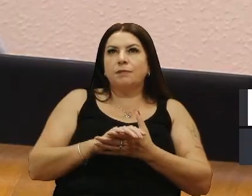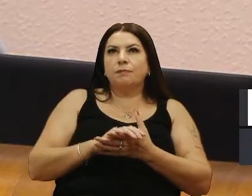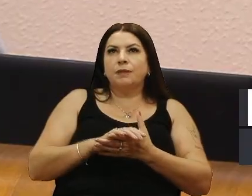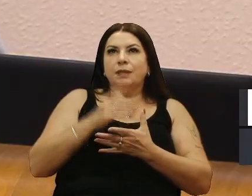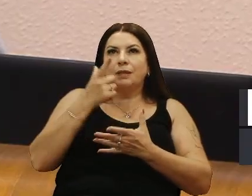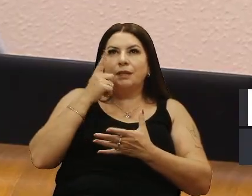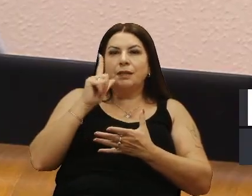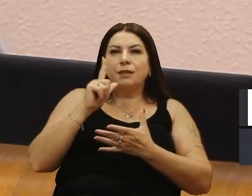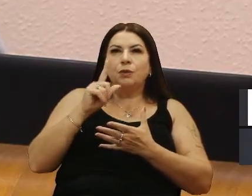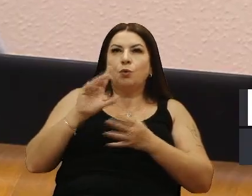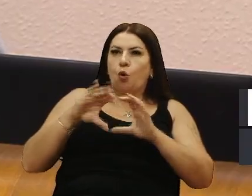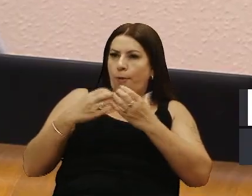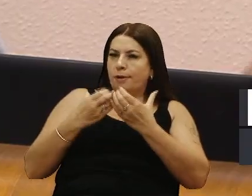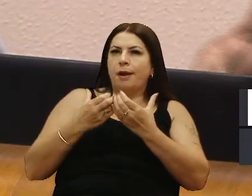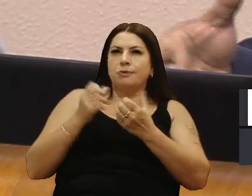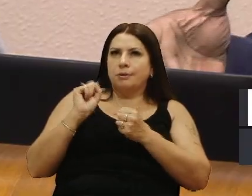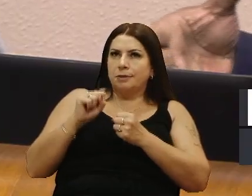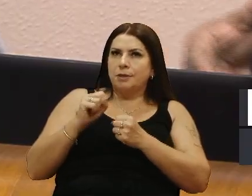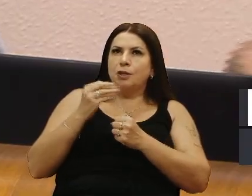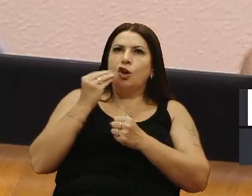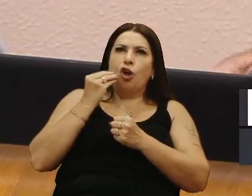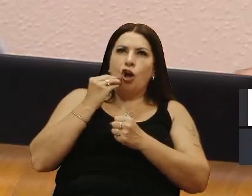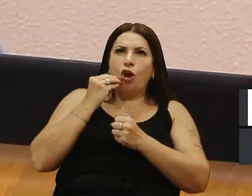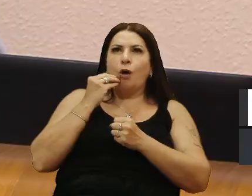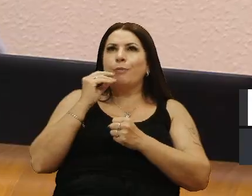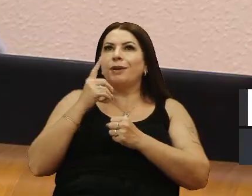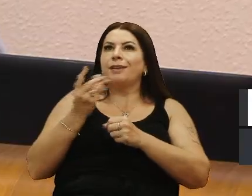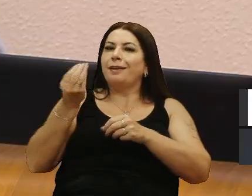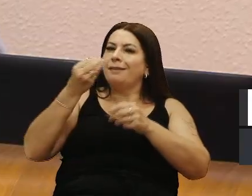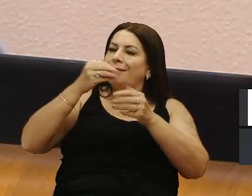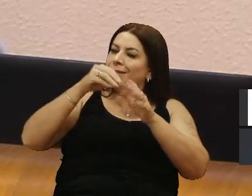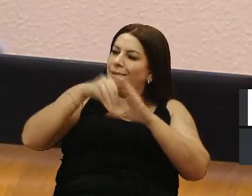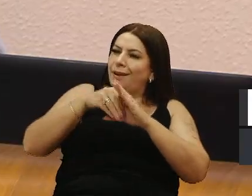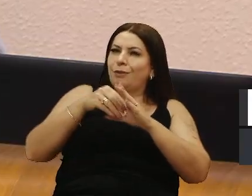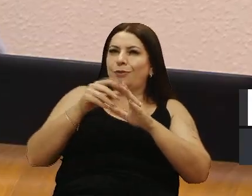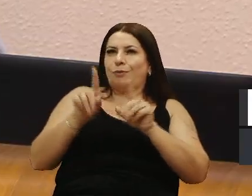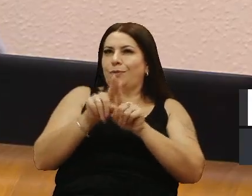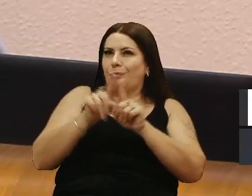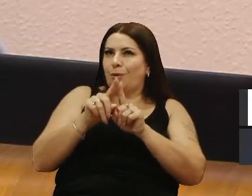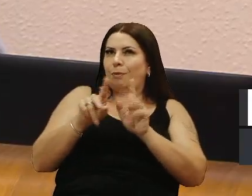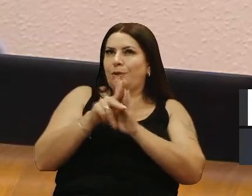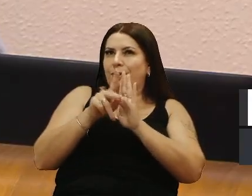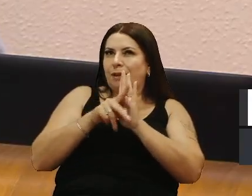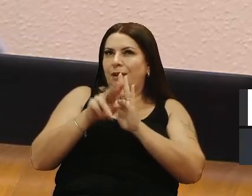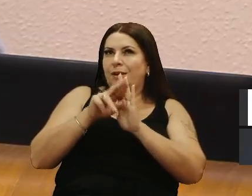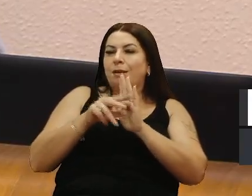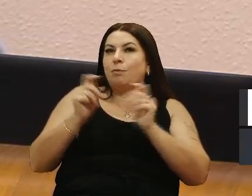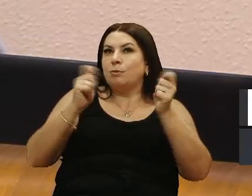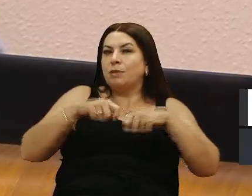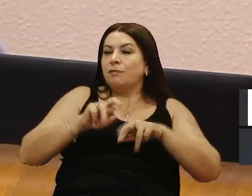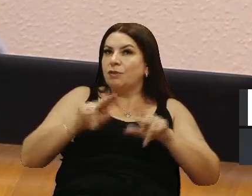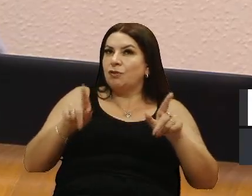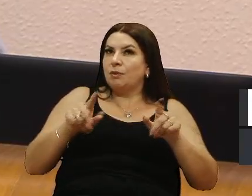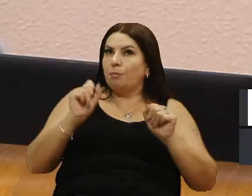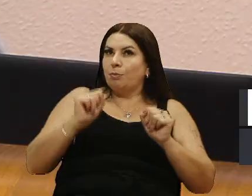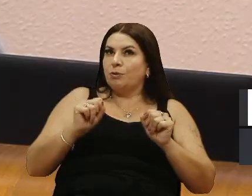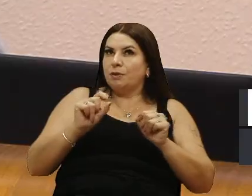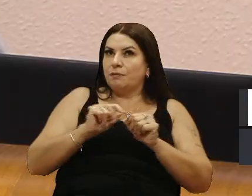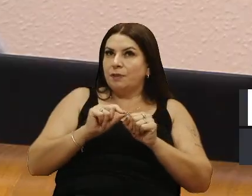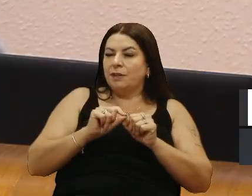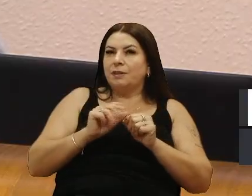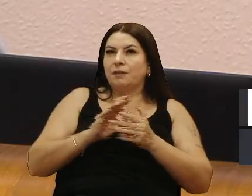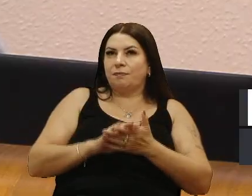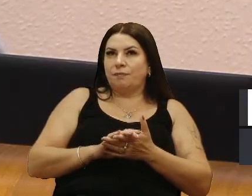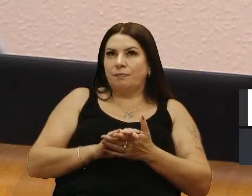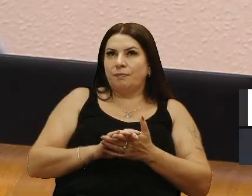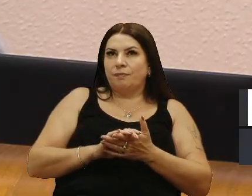a comunidade. Óbvio que existem as vicissitudes internas, mas penso que a possibilidade de fazer diferente poderia ter sido